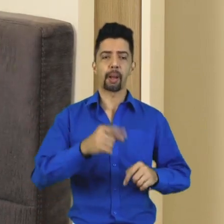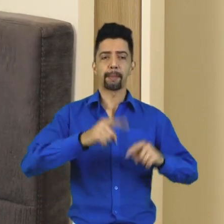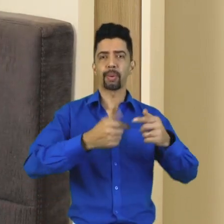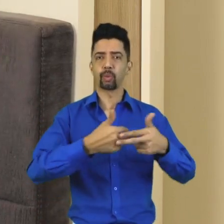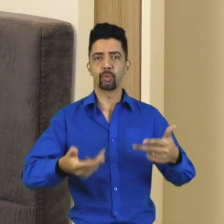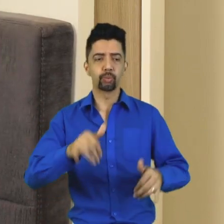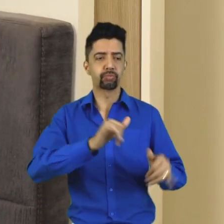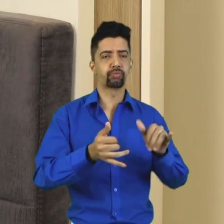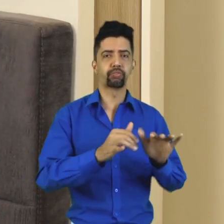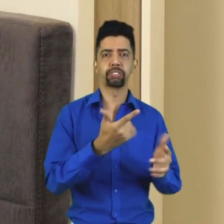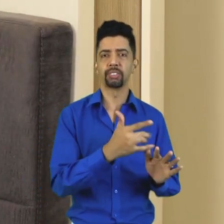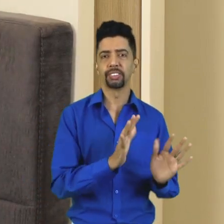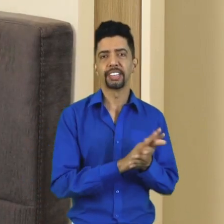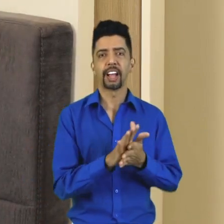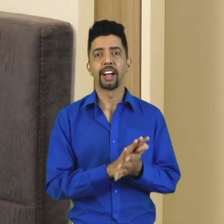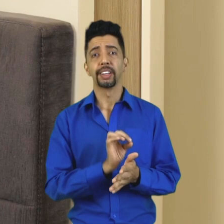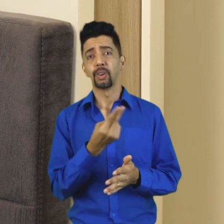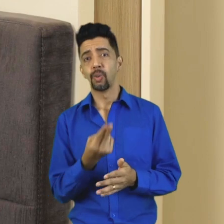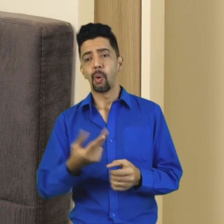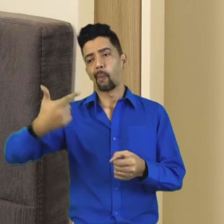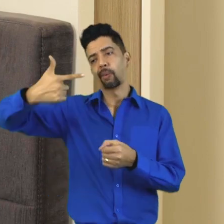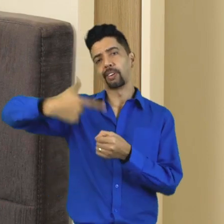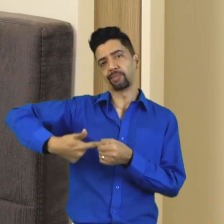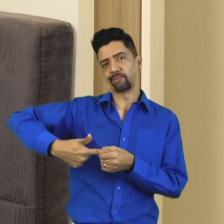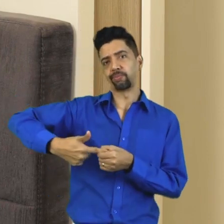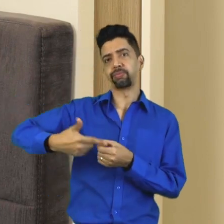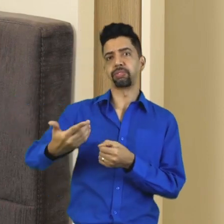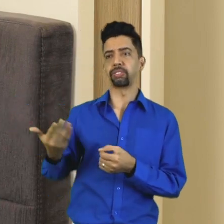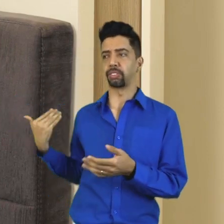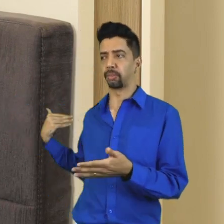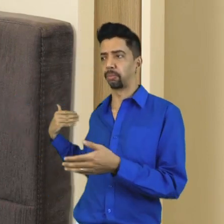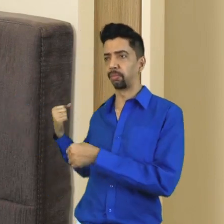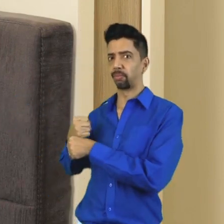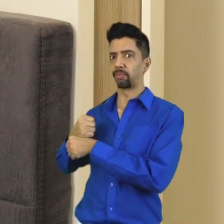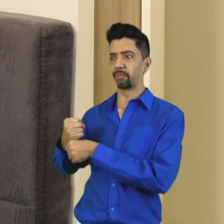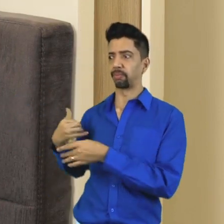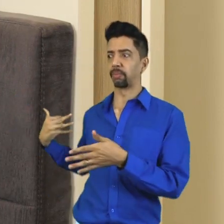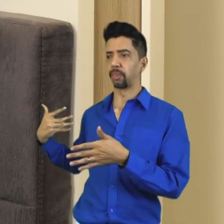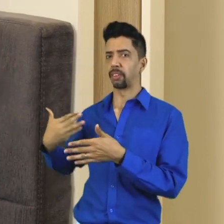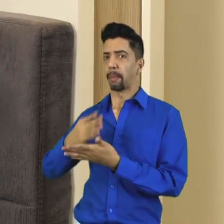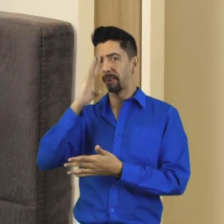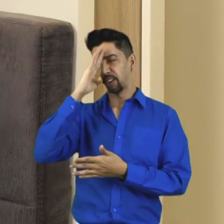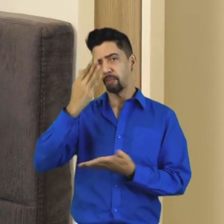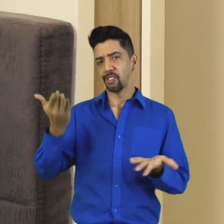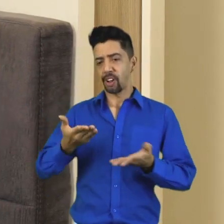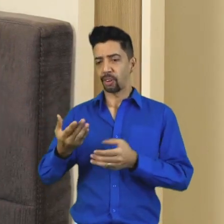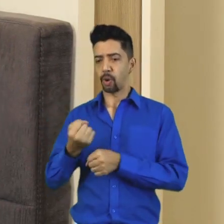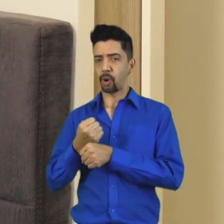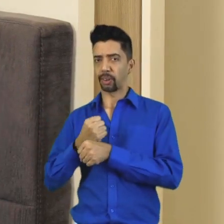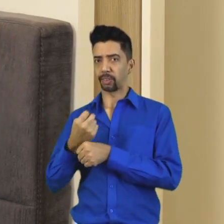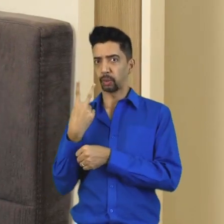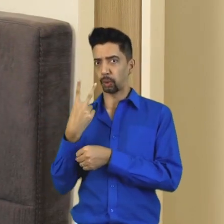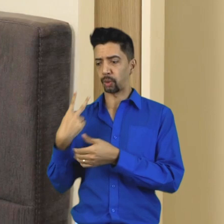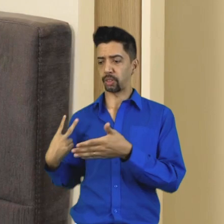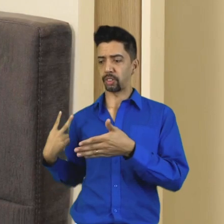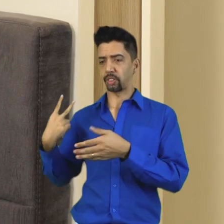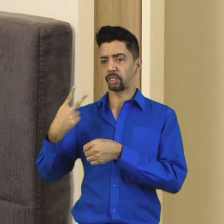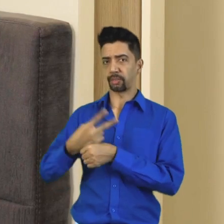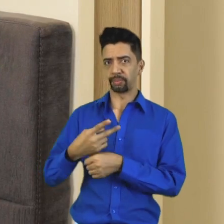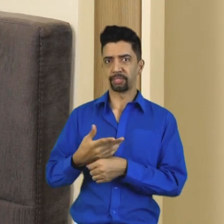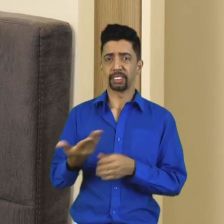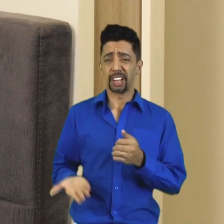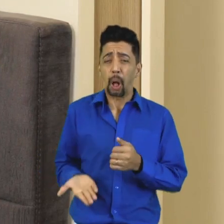industrializados. Mas tem o transporte. A gasolina nos últimos anos, principalmente nos últimos 2 anos, ela